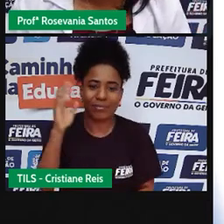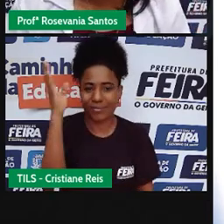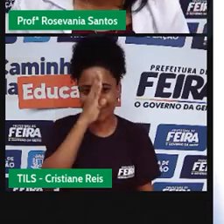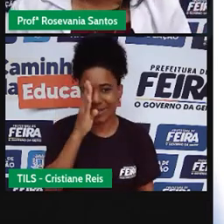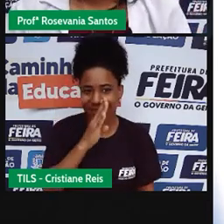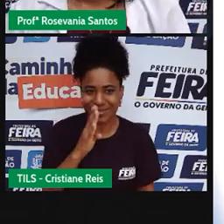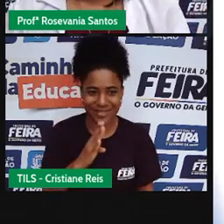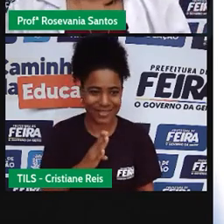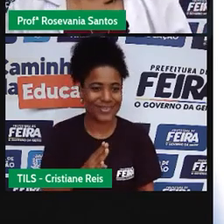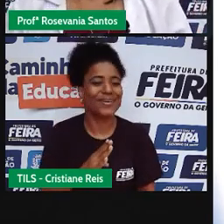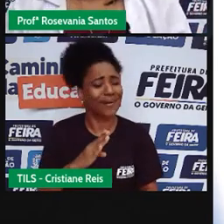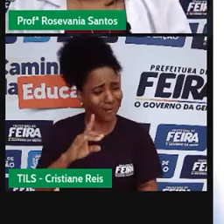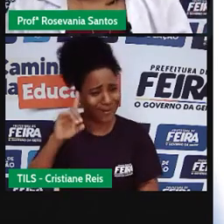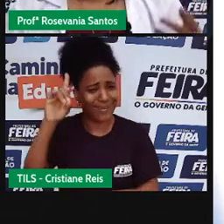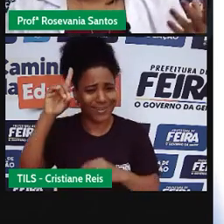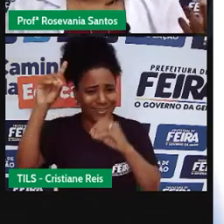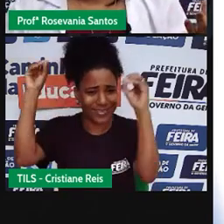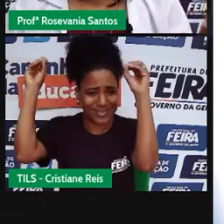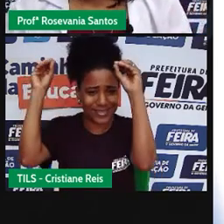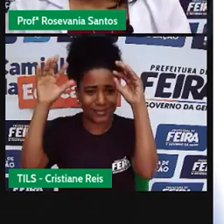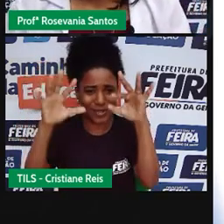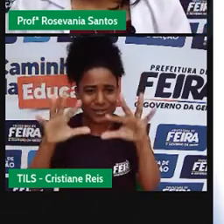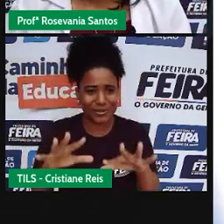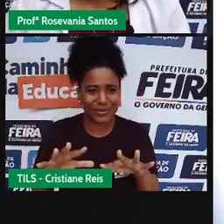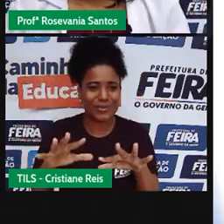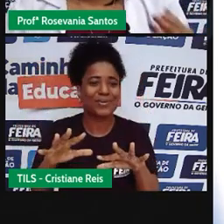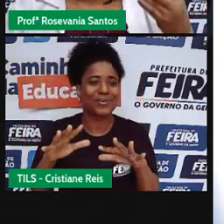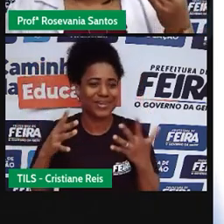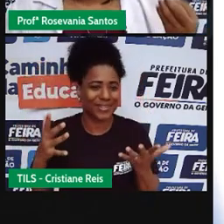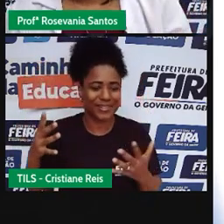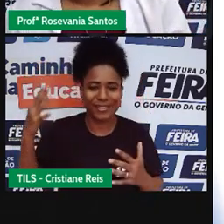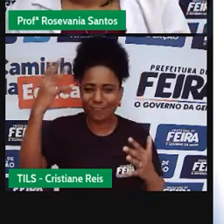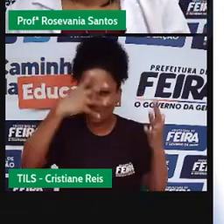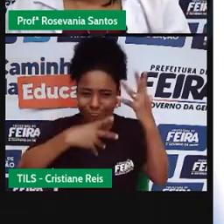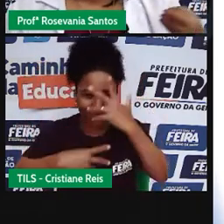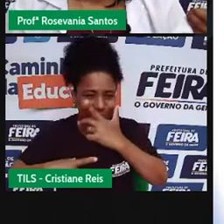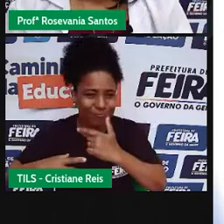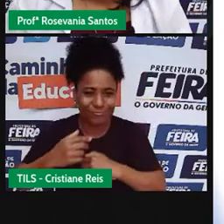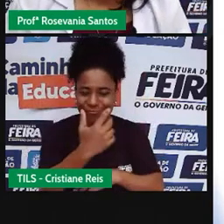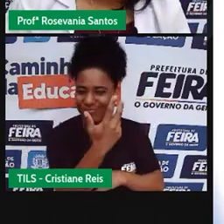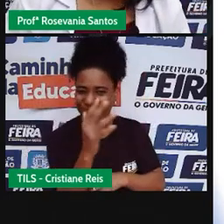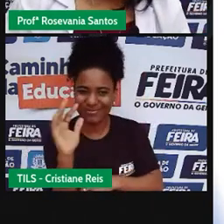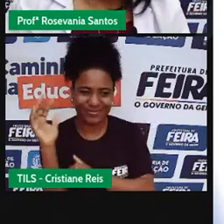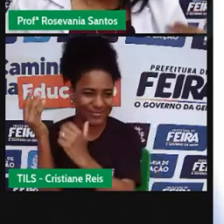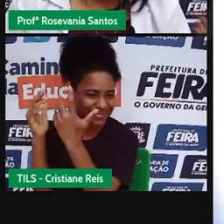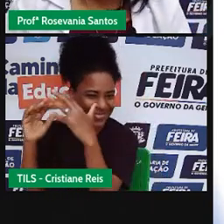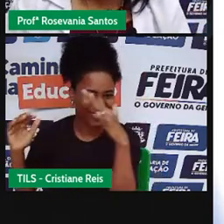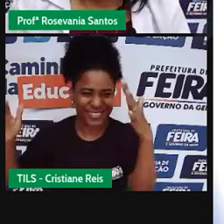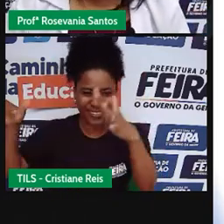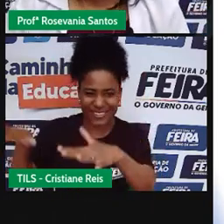realmente abençoado por Deus. Tem, né, paisagens belíssimas, com climas quentes, climas,